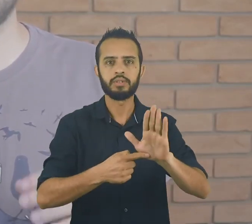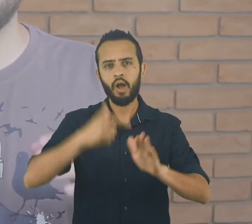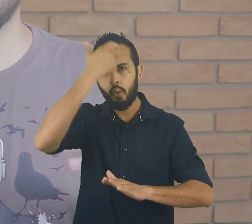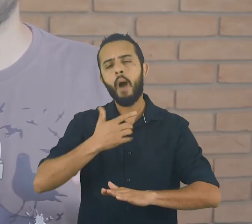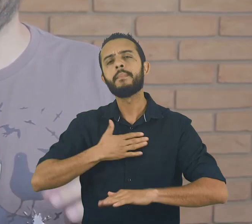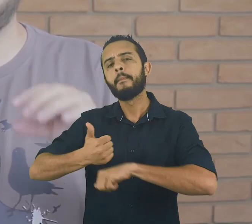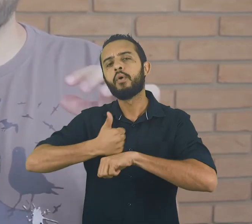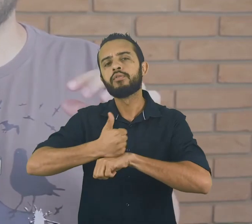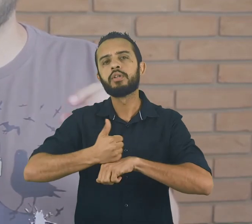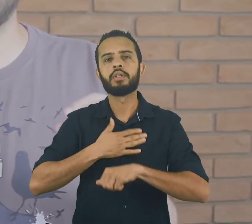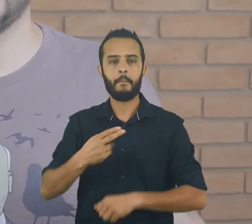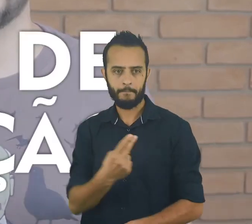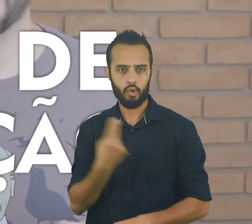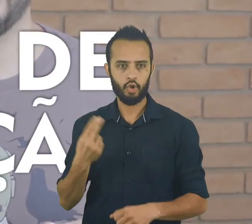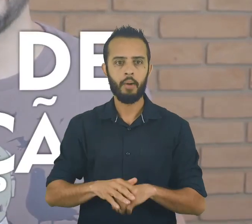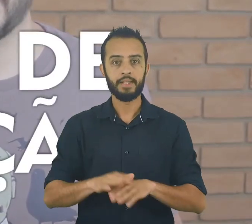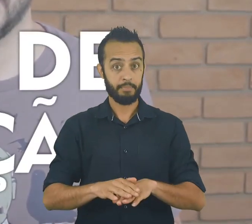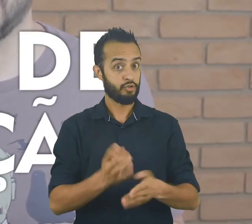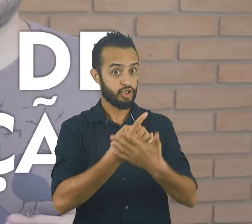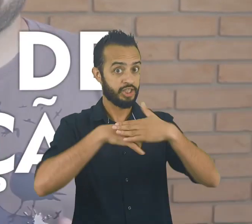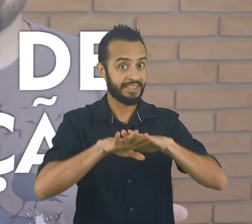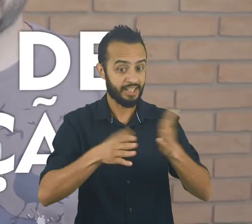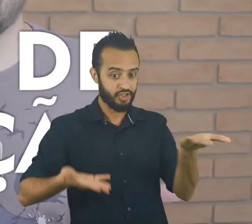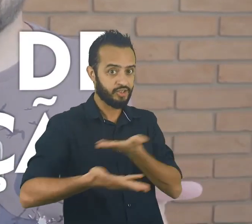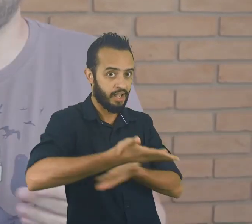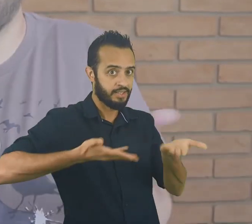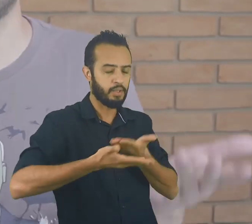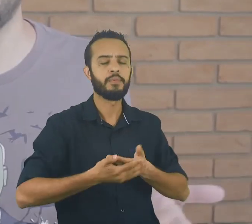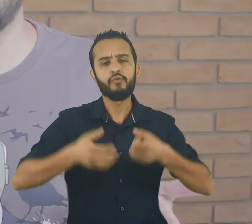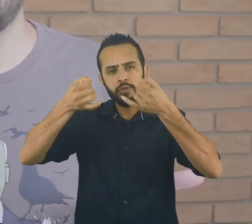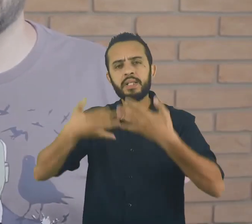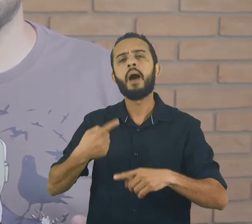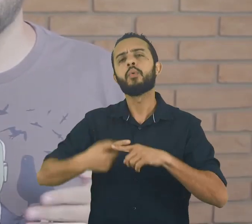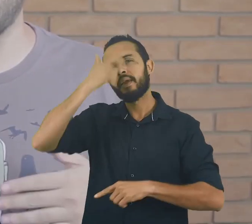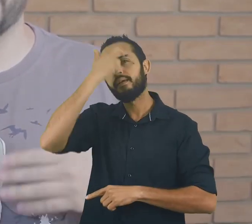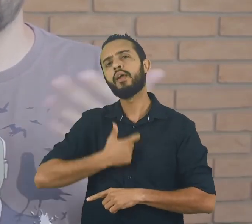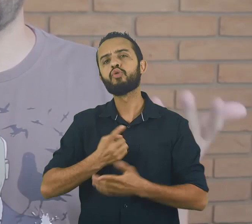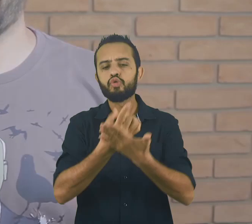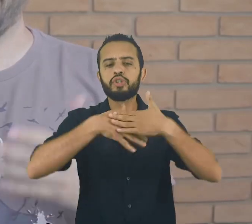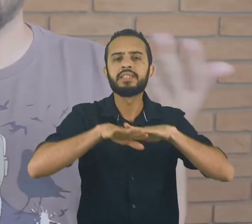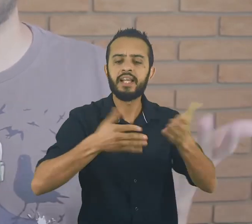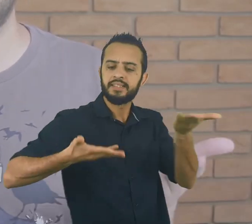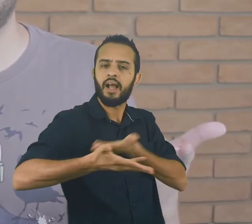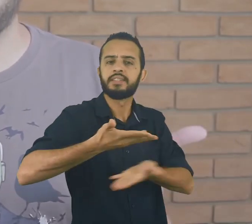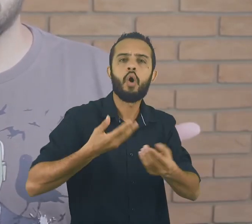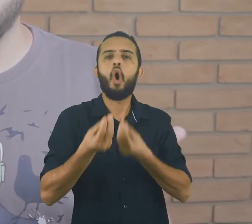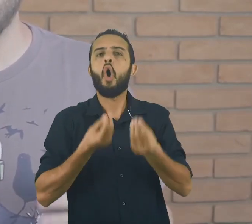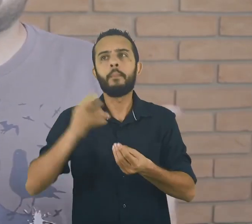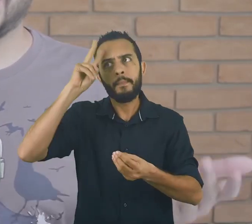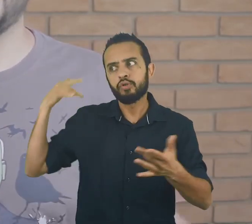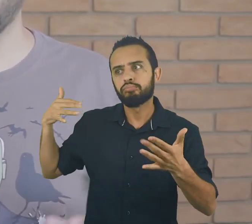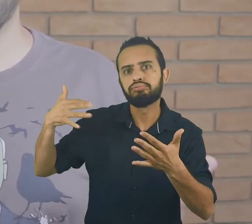profissão, tá sempre escrito assim, Daniel Furtado, designer de interação. Então eu vou explicar por que eu sou um designer de interação, como que eu cheguei a ser um designer de